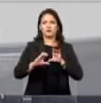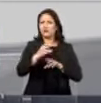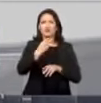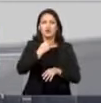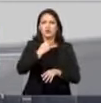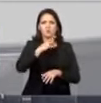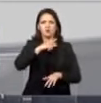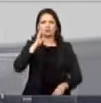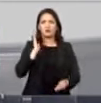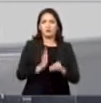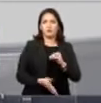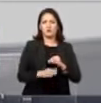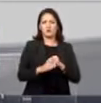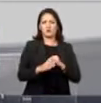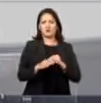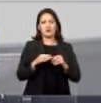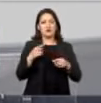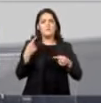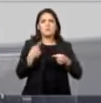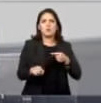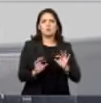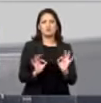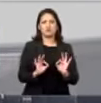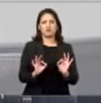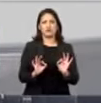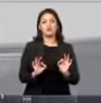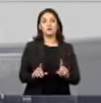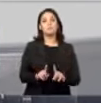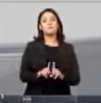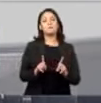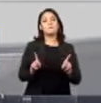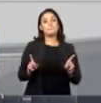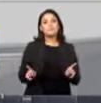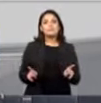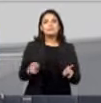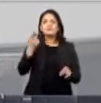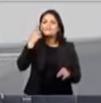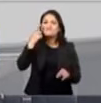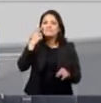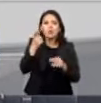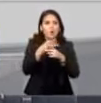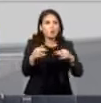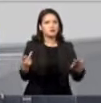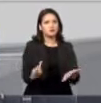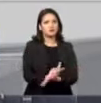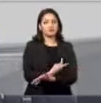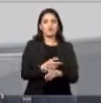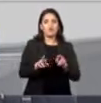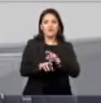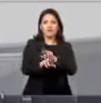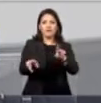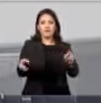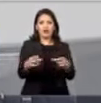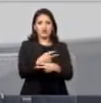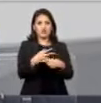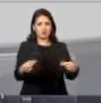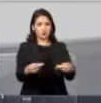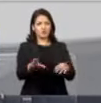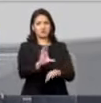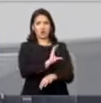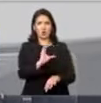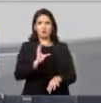licença. Diante dos fatos, diversas deliberações da Comissão de Cultura